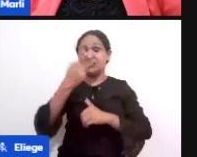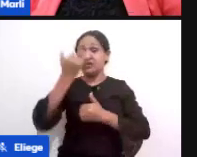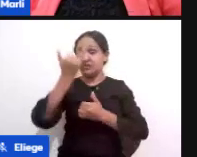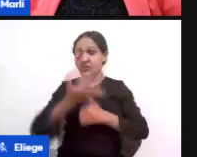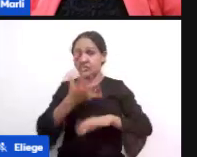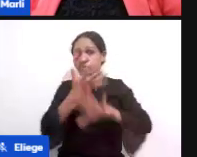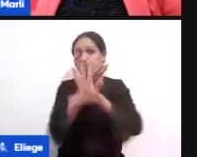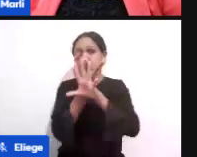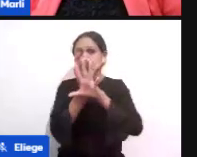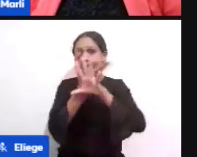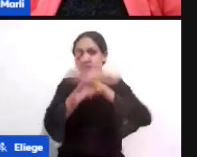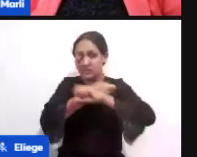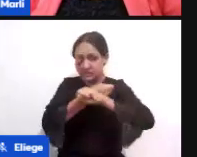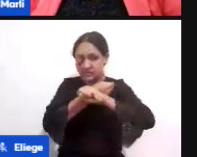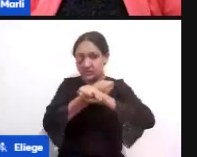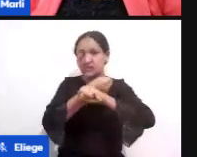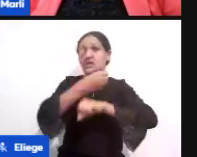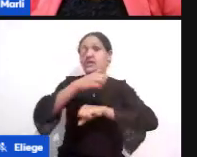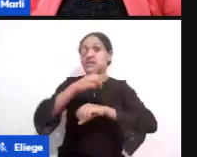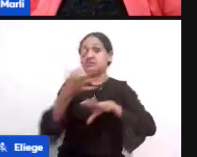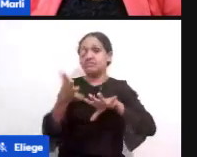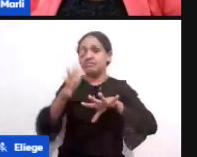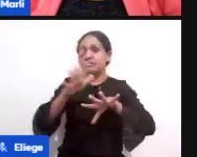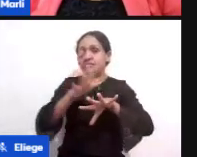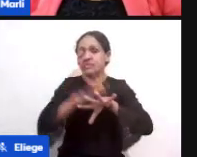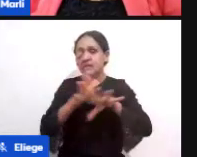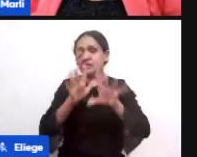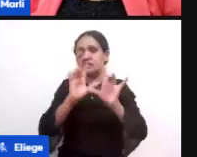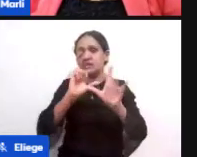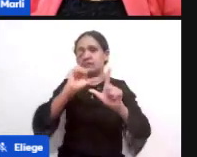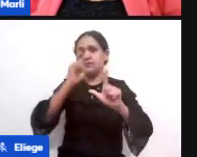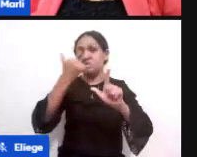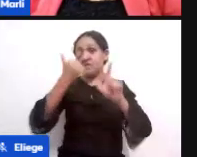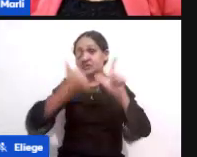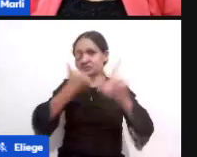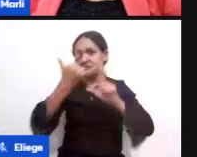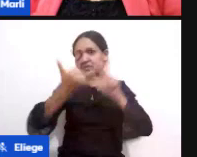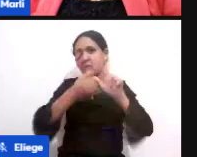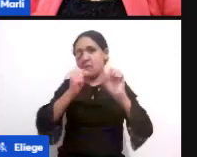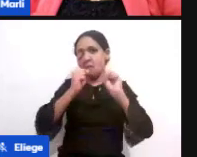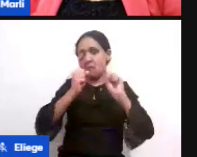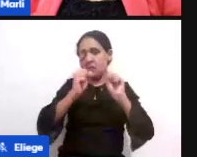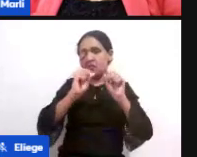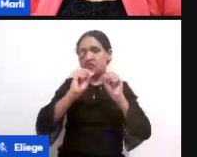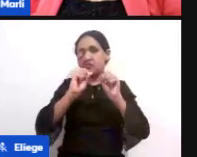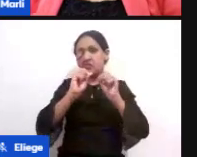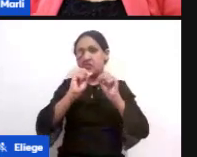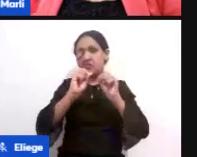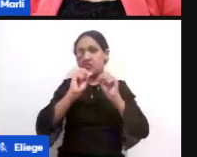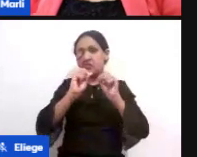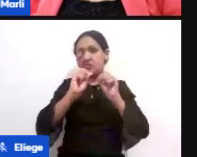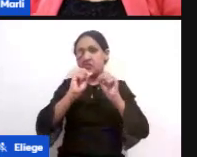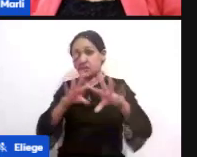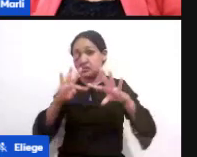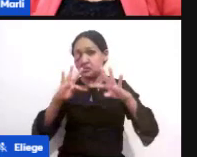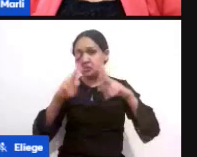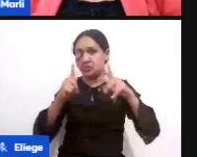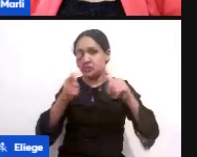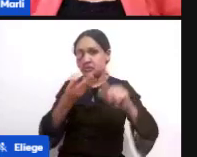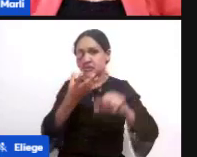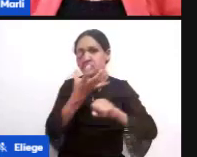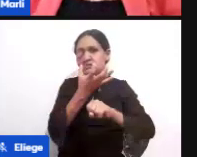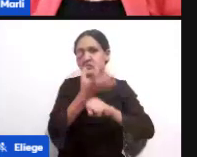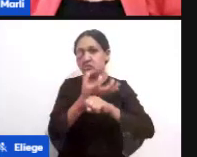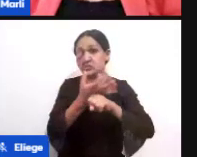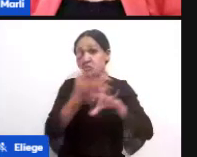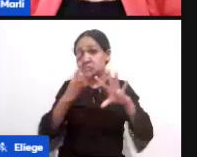interdisciplinaridade, dentro da ludicidade, ela pode ser trabalhada todas as disciplinas, todos os